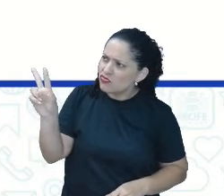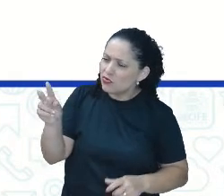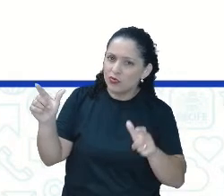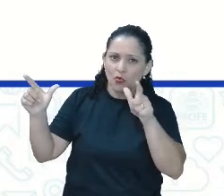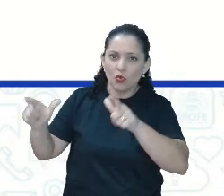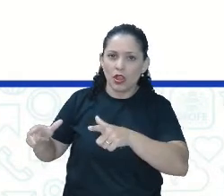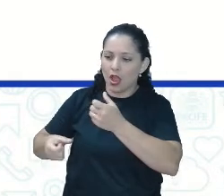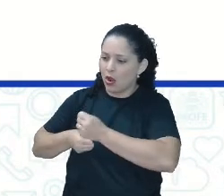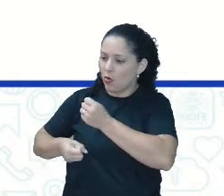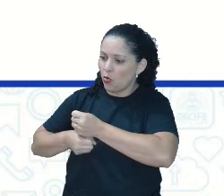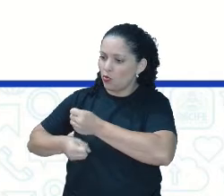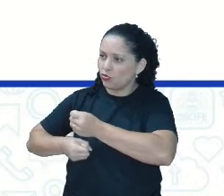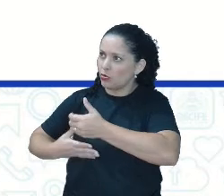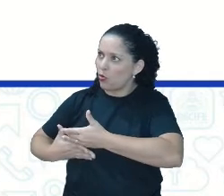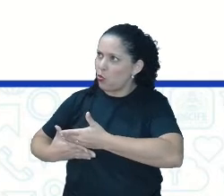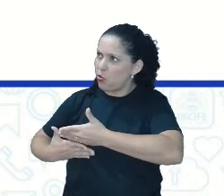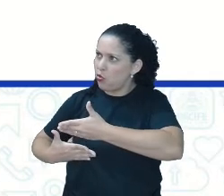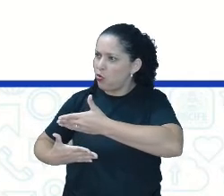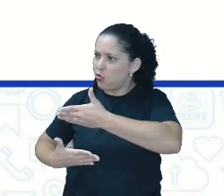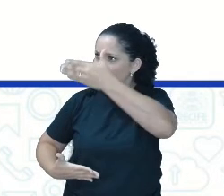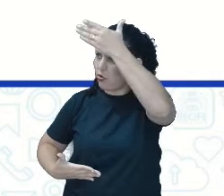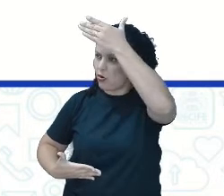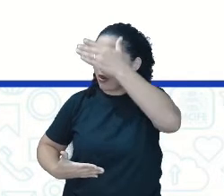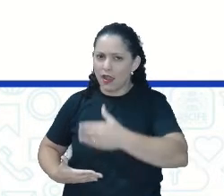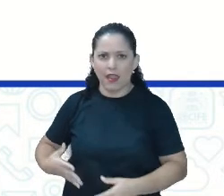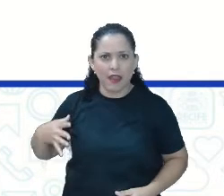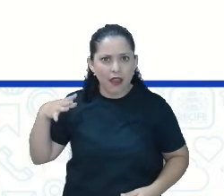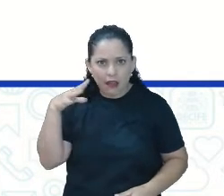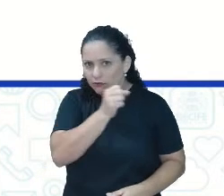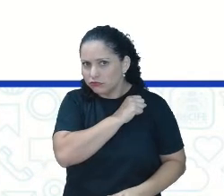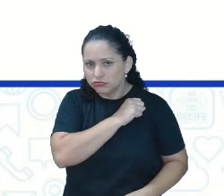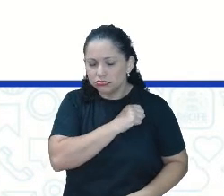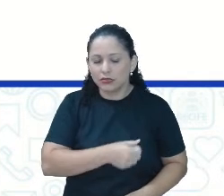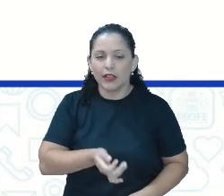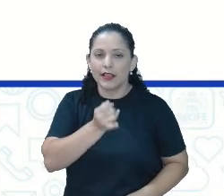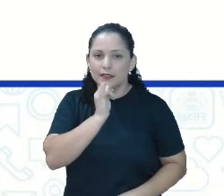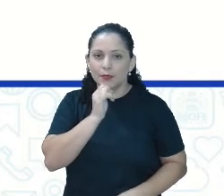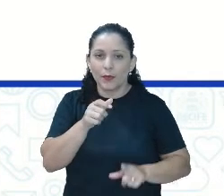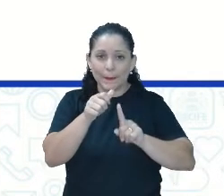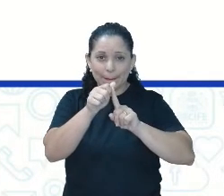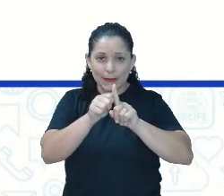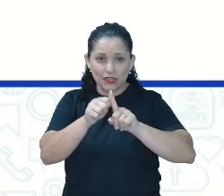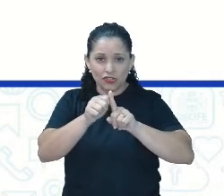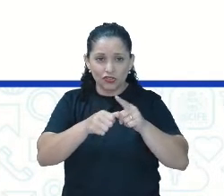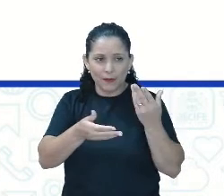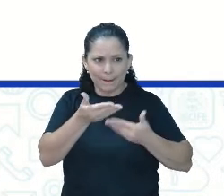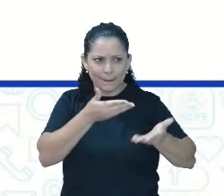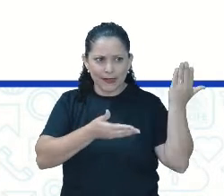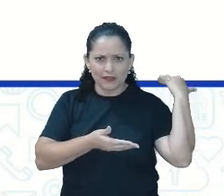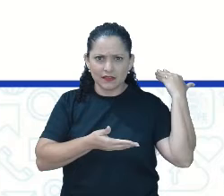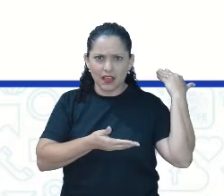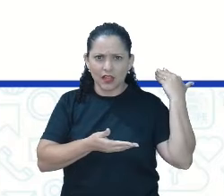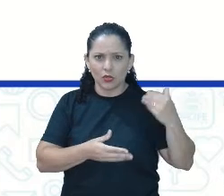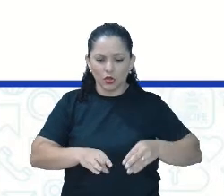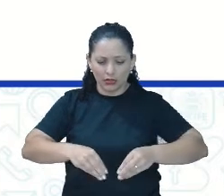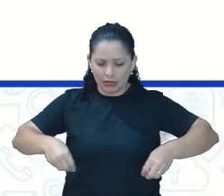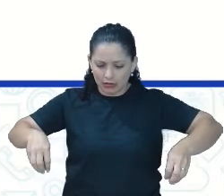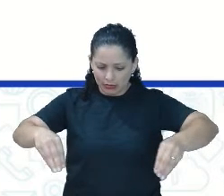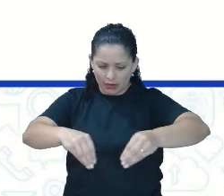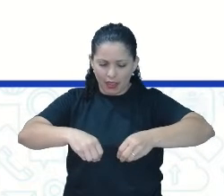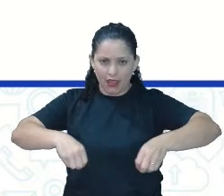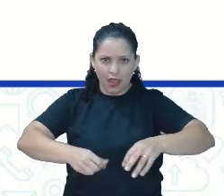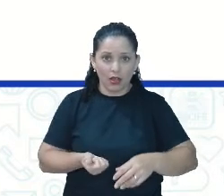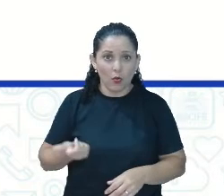Dini, e eu fico abismado, porque eu passei aqui mês passado, era só terra. No outro